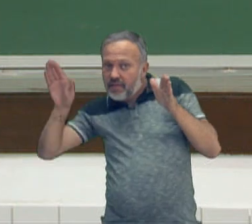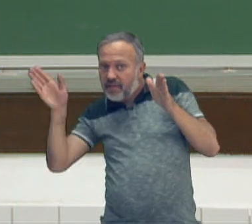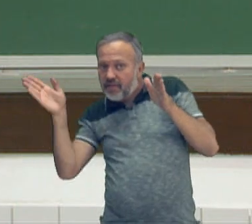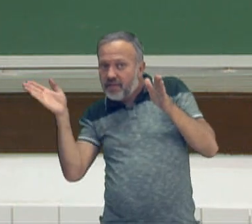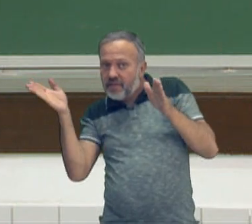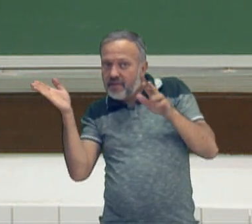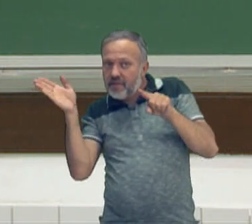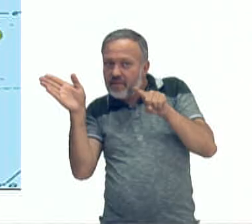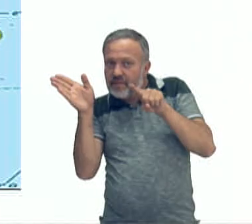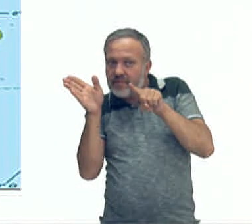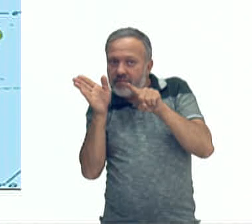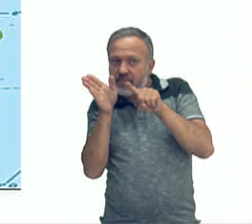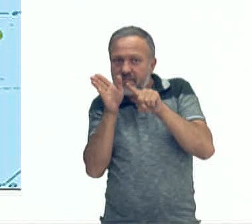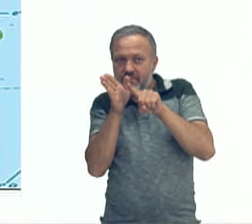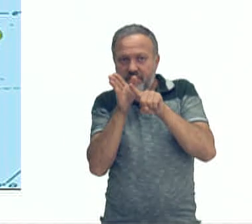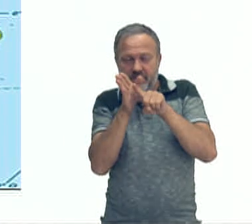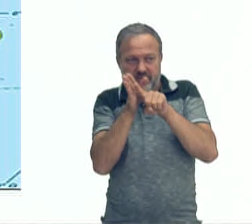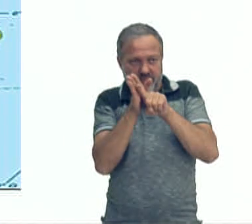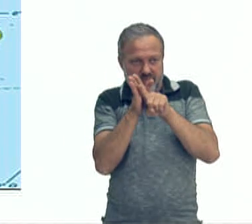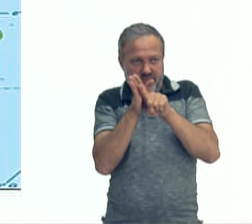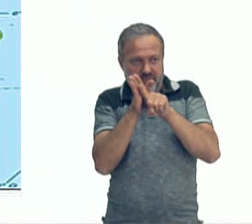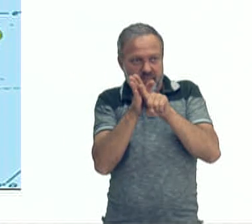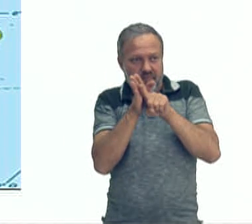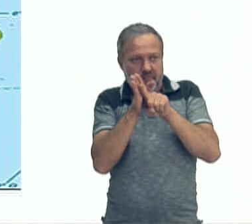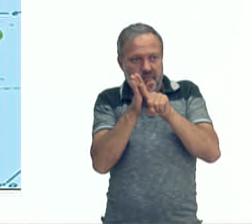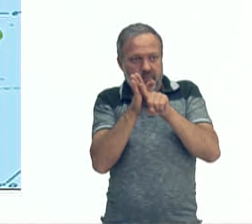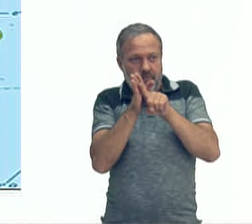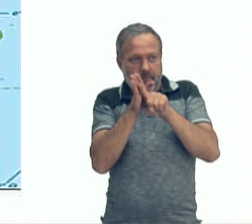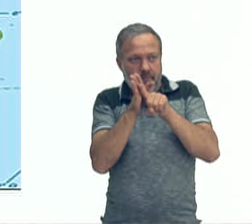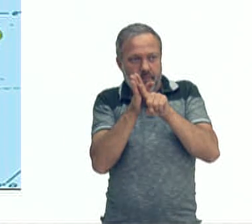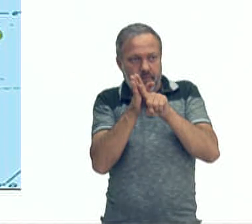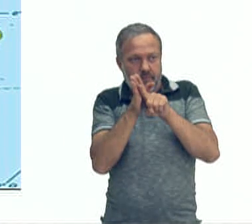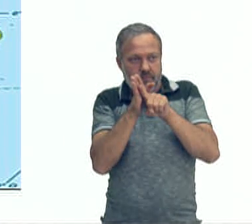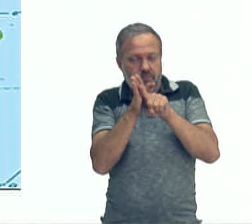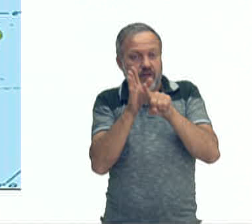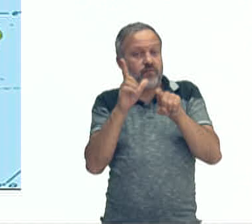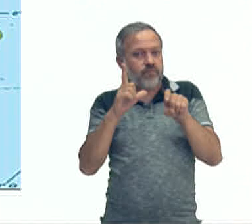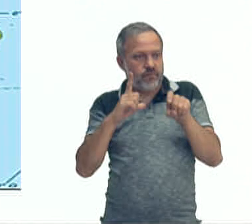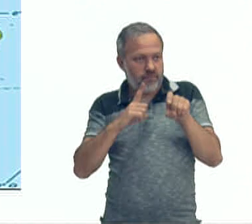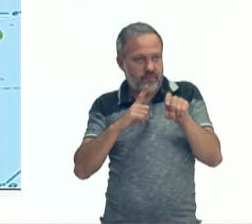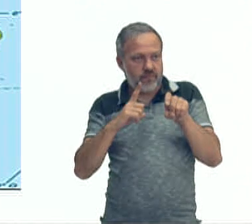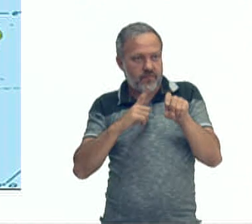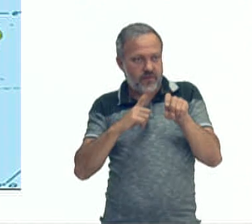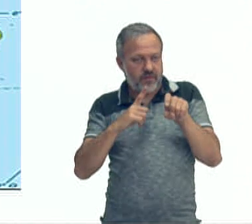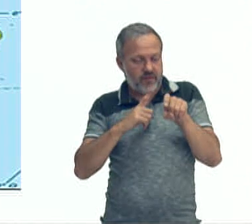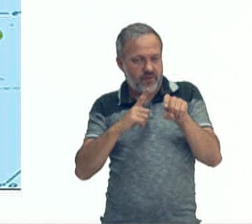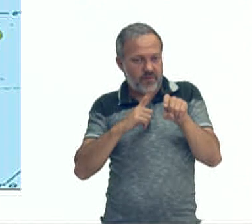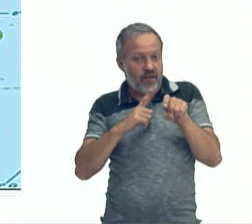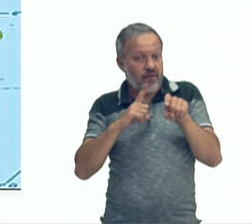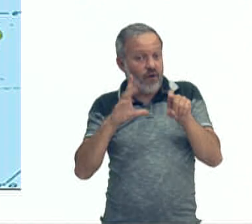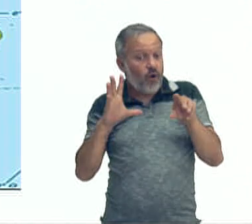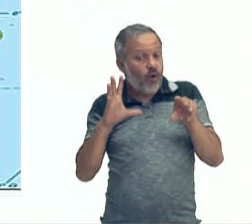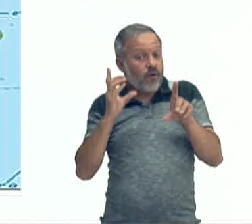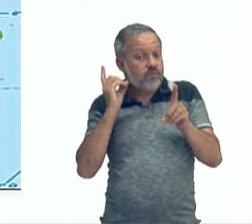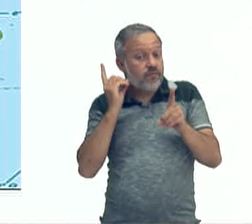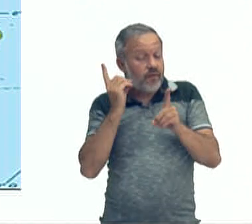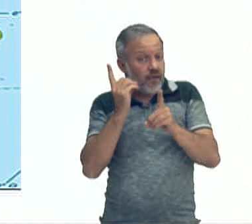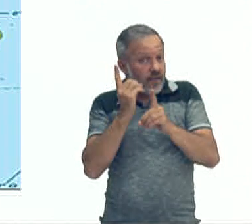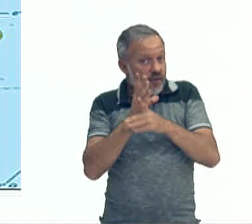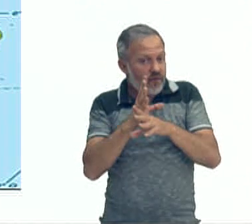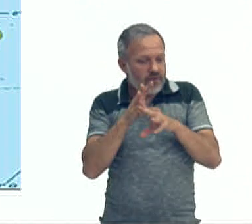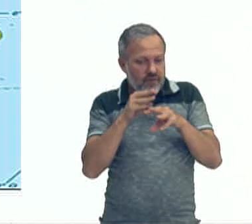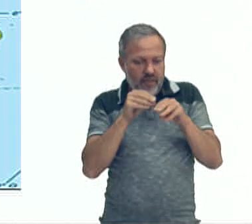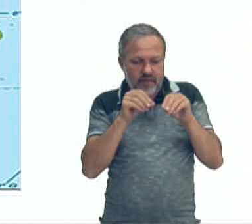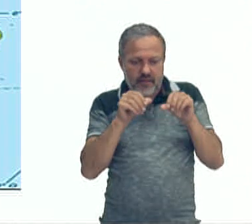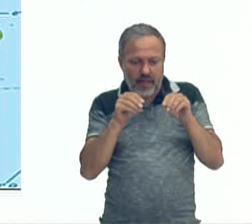o relevo mais elevado estaria toda na porção aí